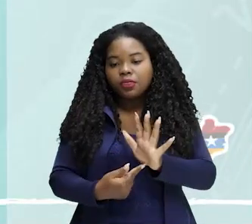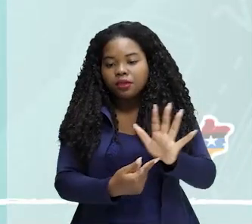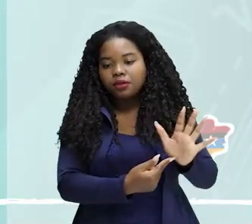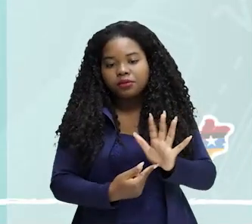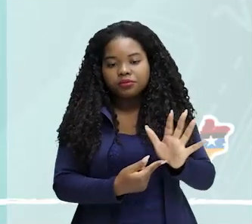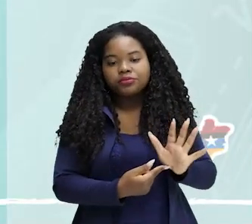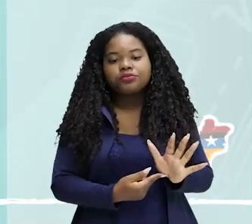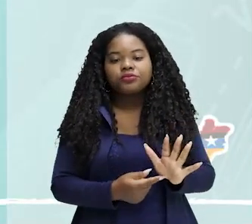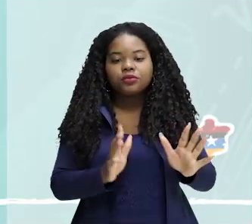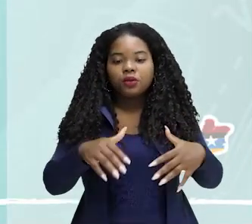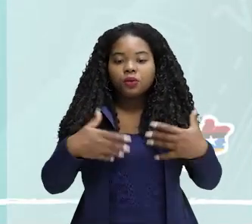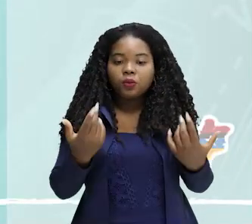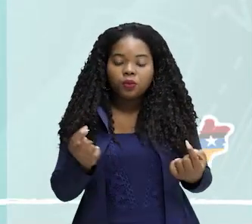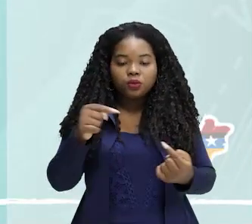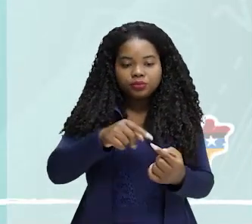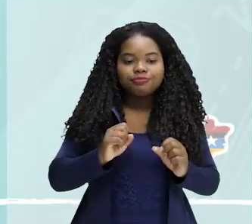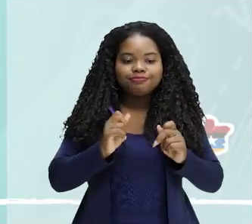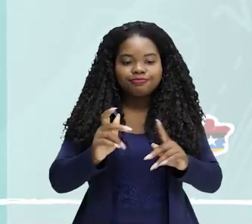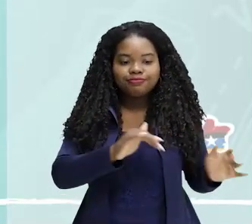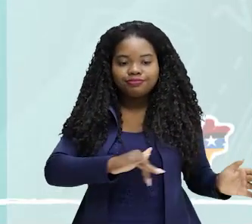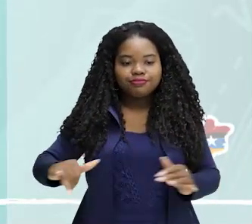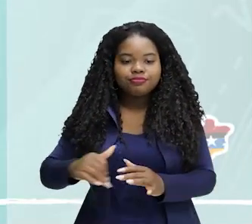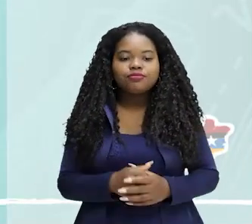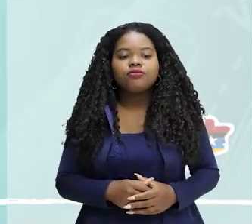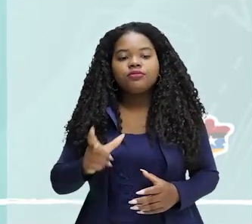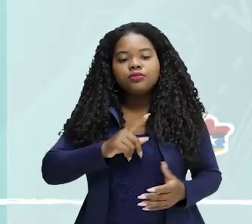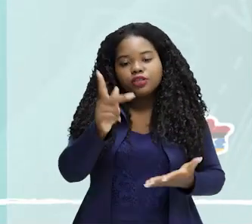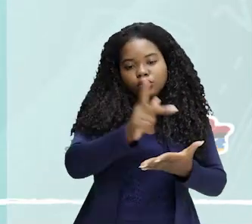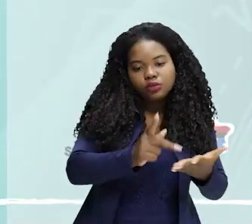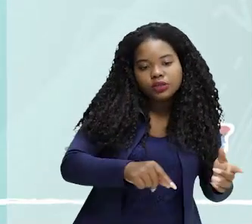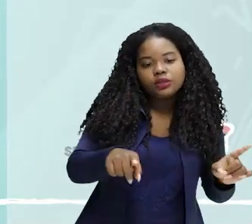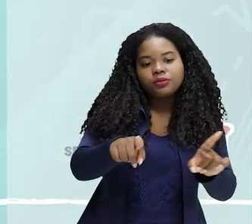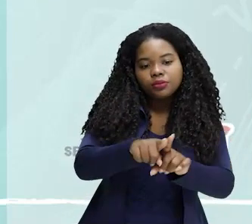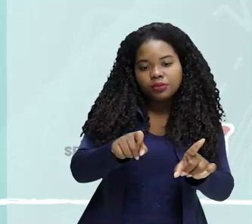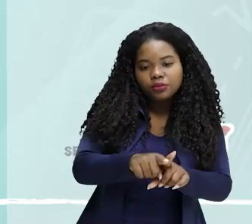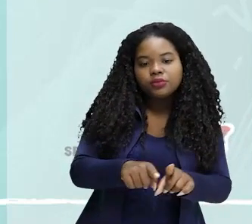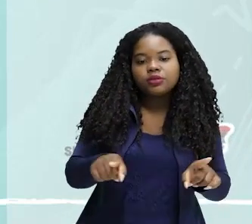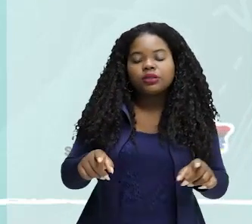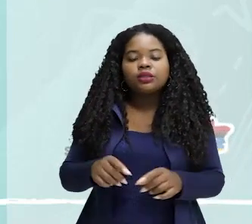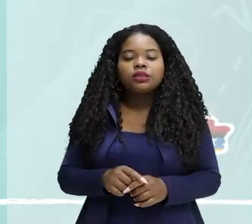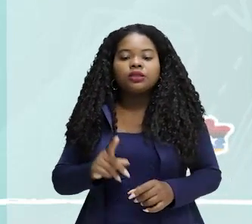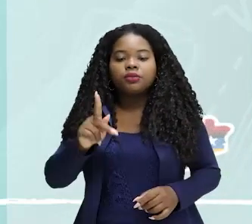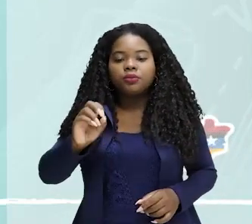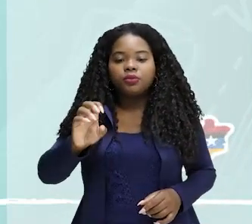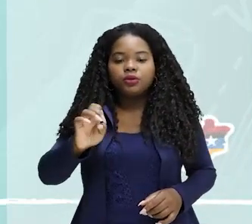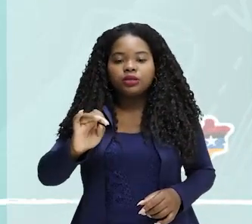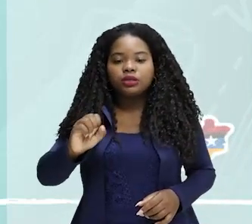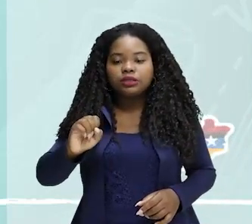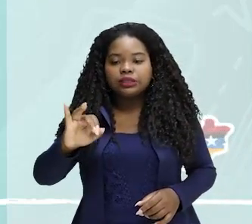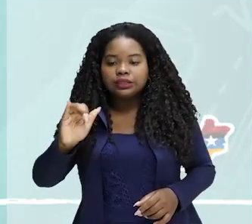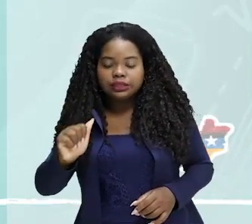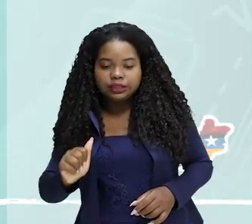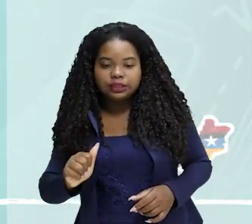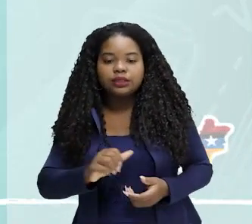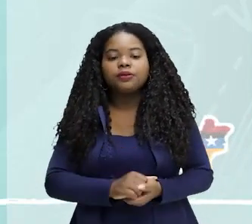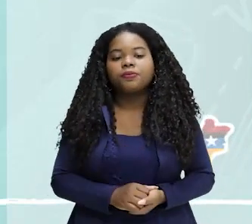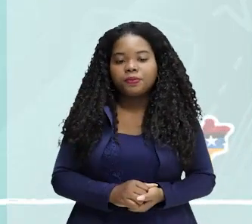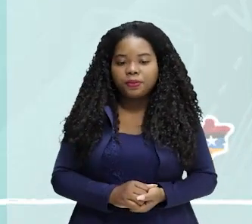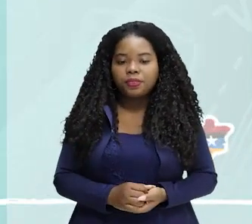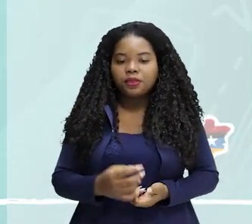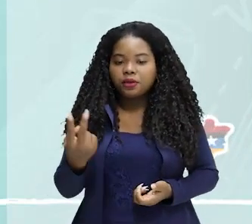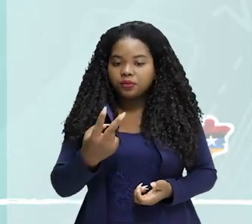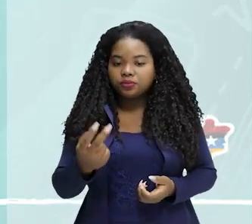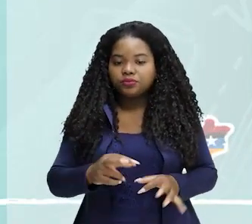gênero, poema e poesia têm algumas diferenças. O poema, por exemplo, é um gênero que pode ser escrito em prosa e em